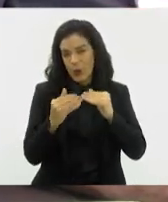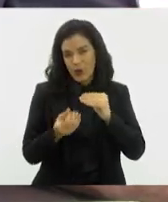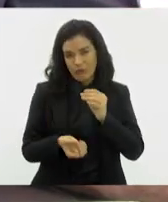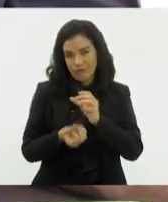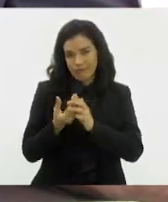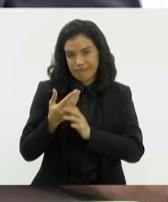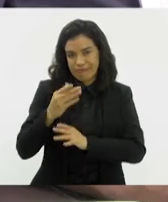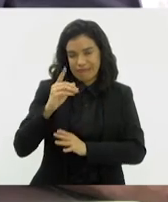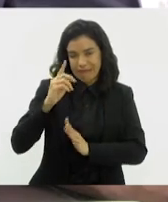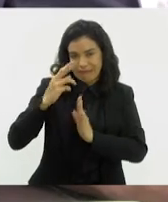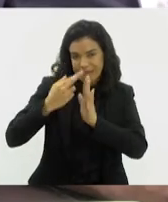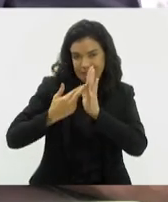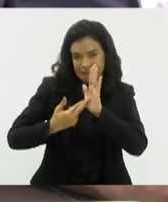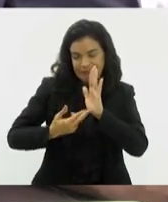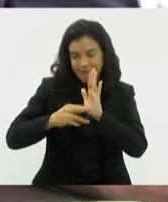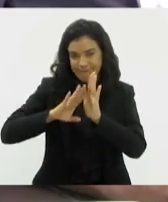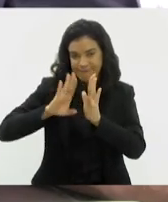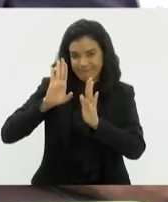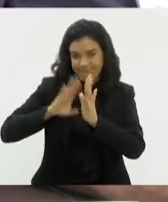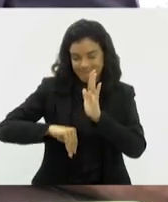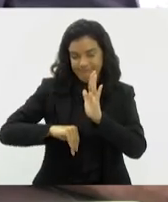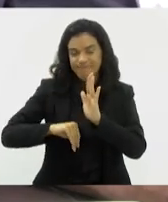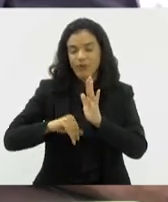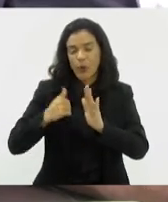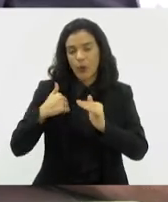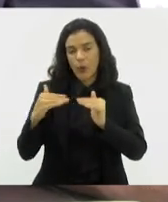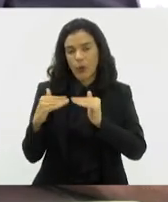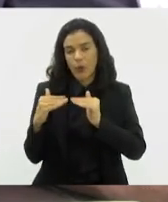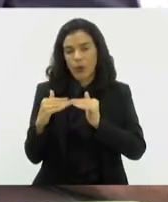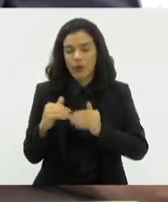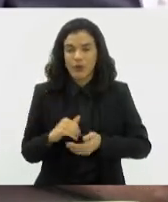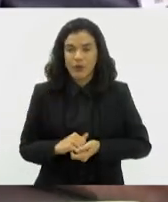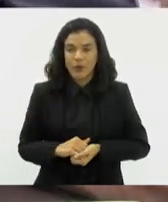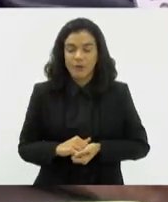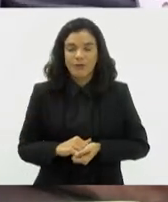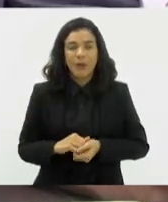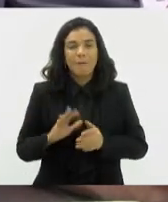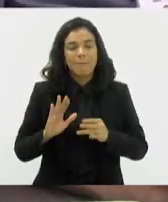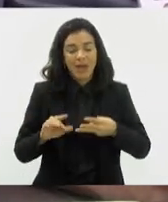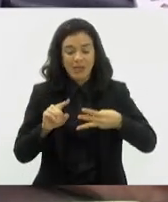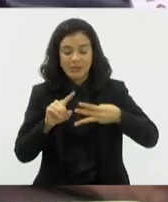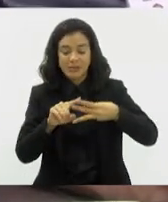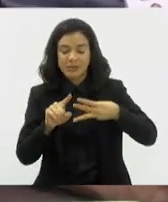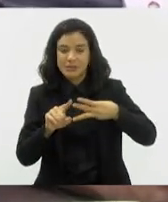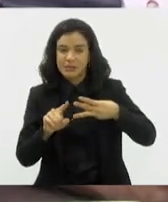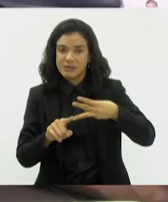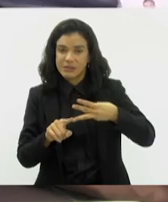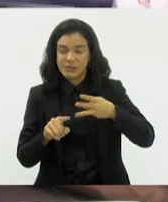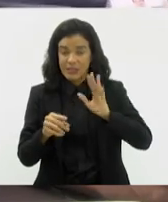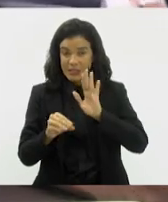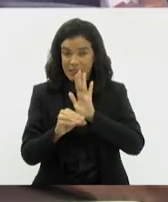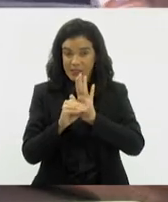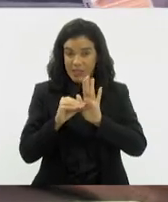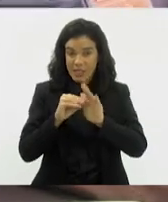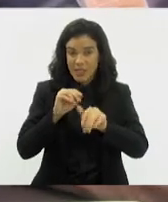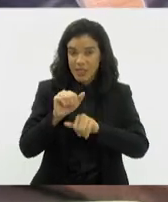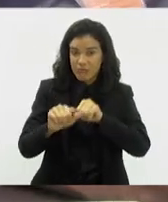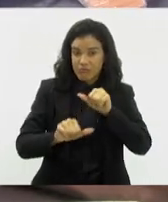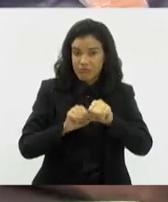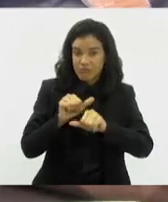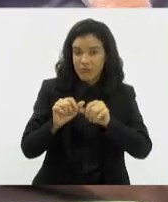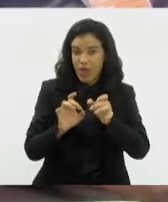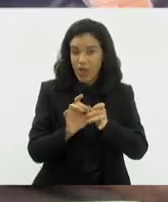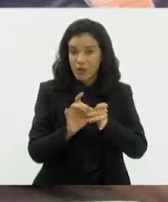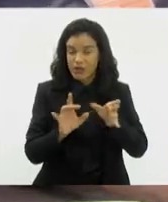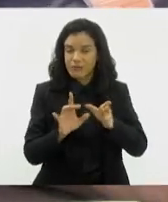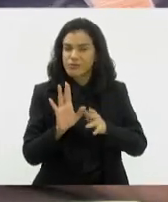lei. Então, em relação a esse ponto, eu concordo. As outras 3 emendas, ele transforma em autorizativo, mas